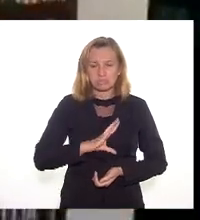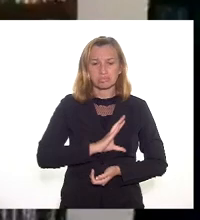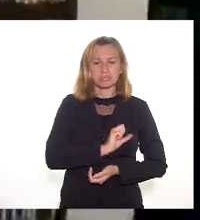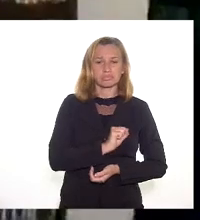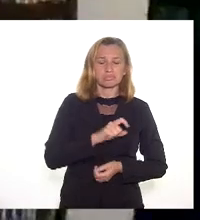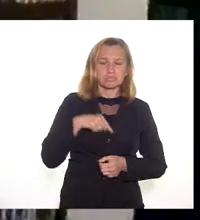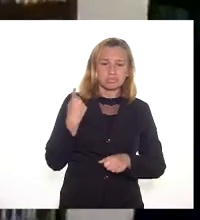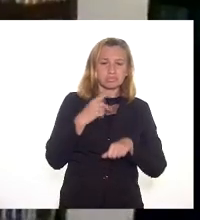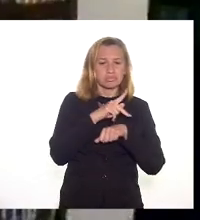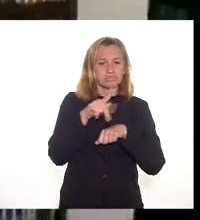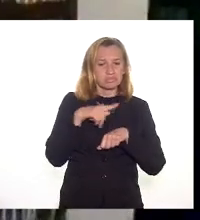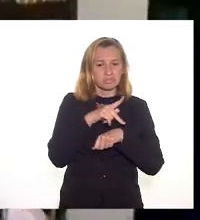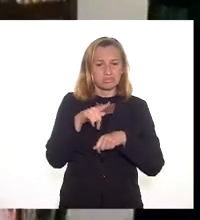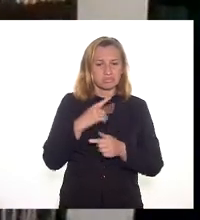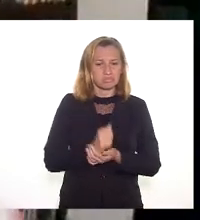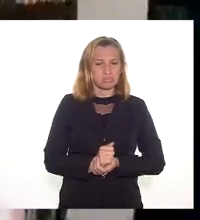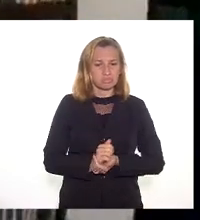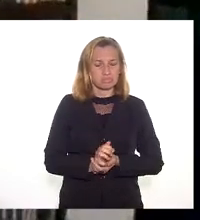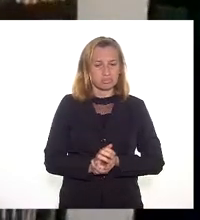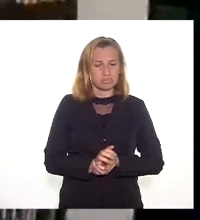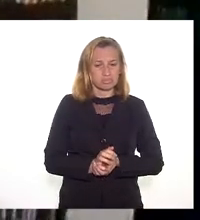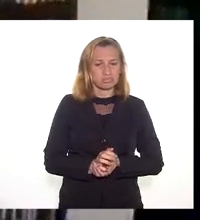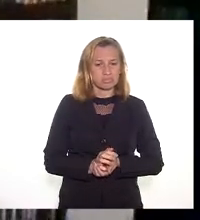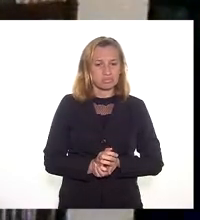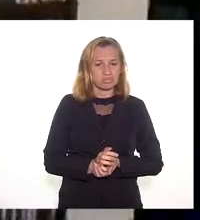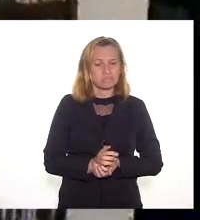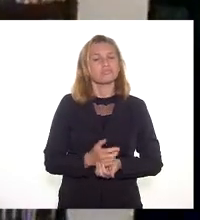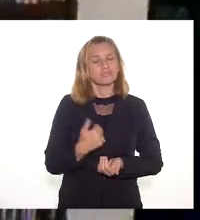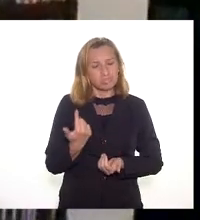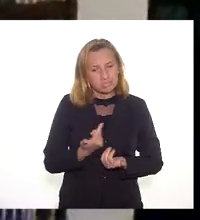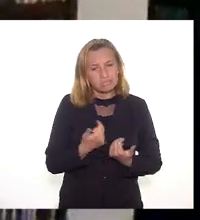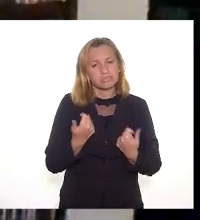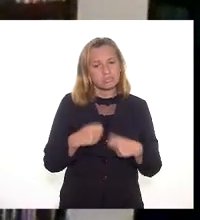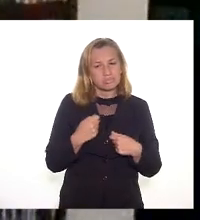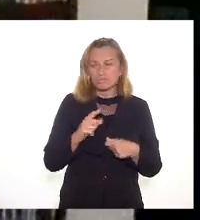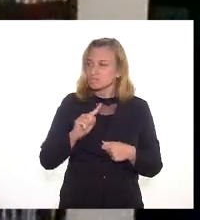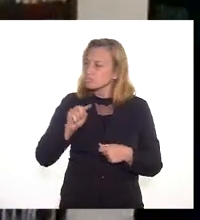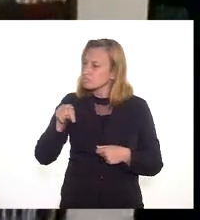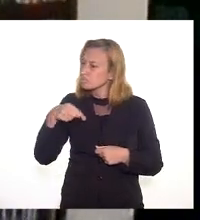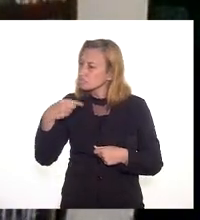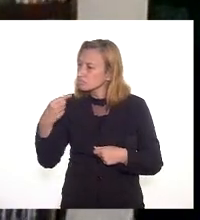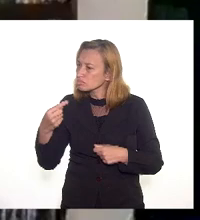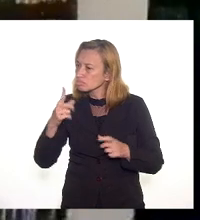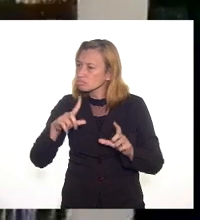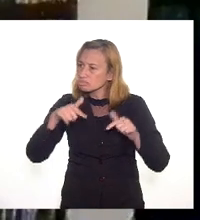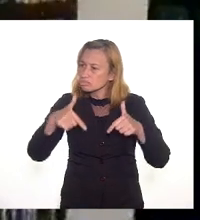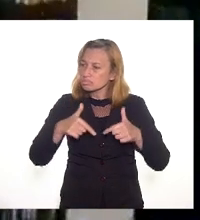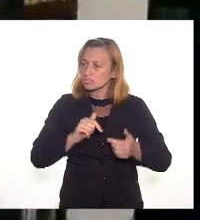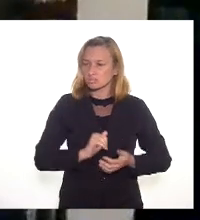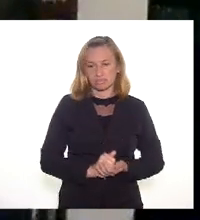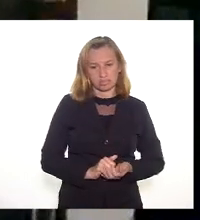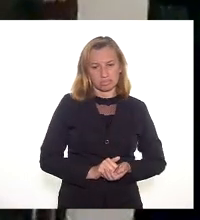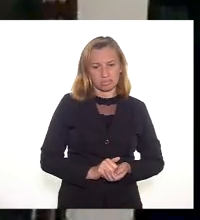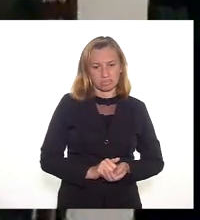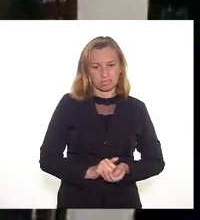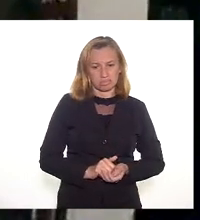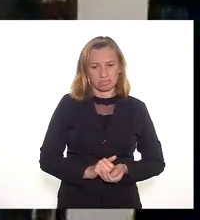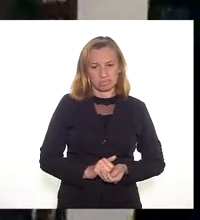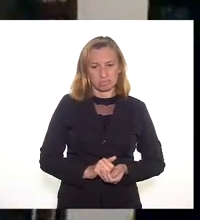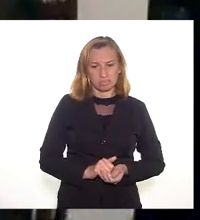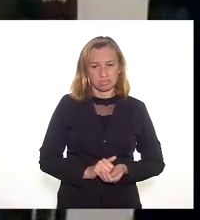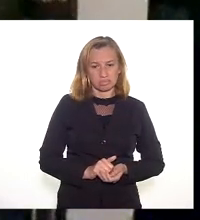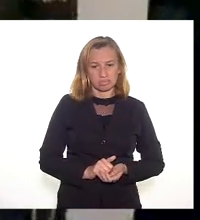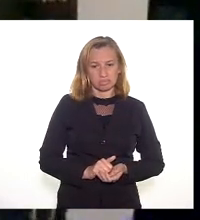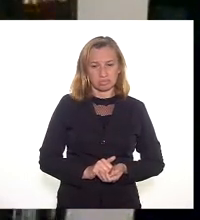nosso país nós estamos precisando de uma outra forma de governo